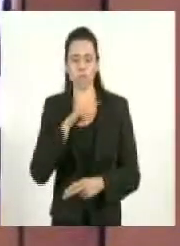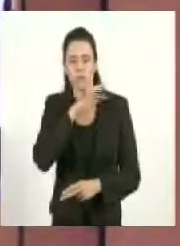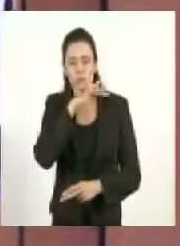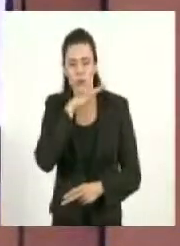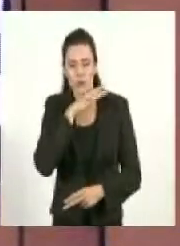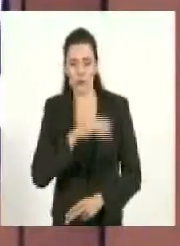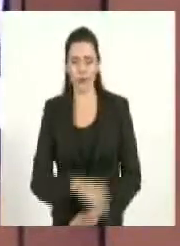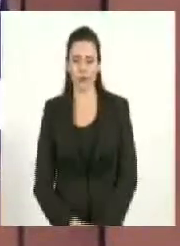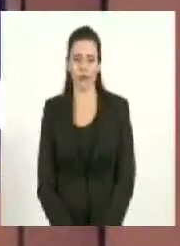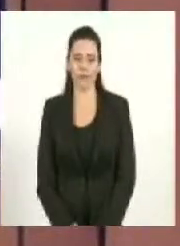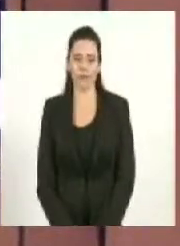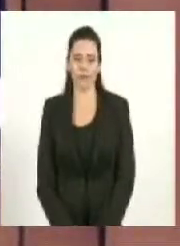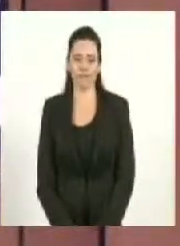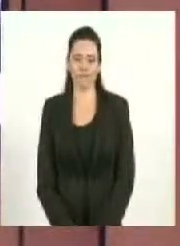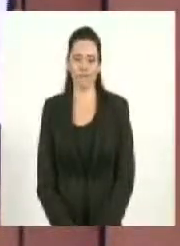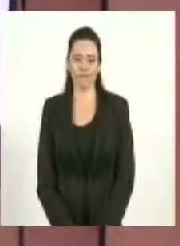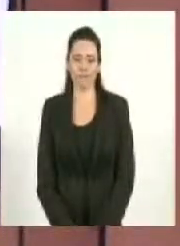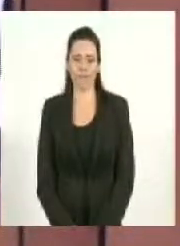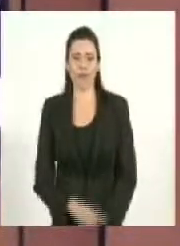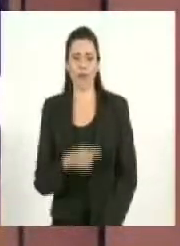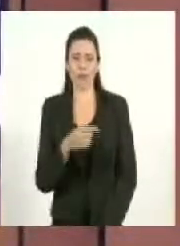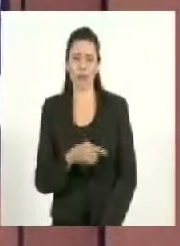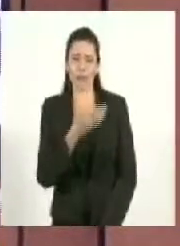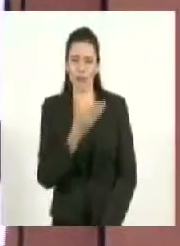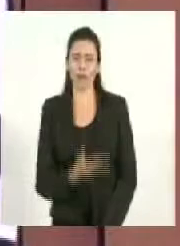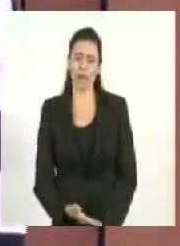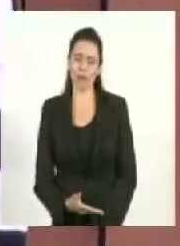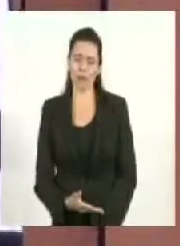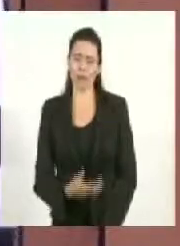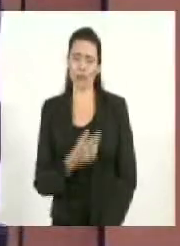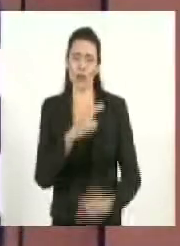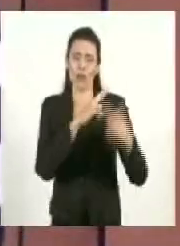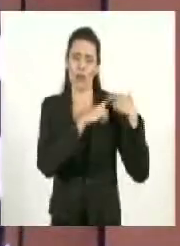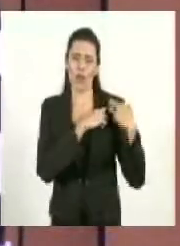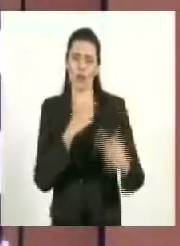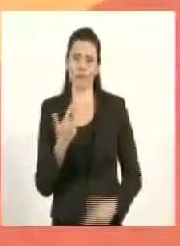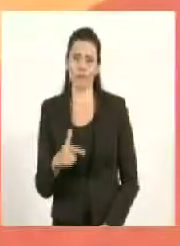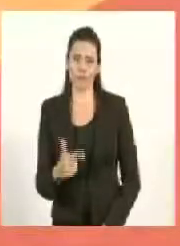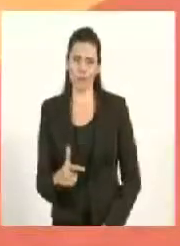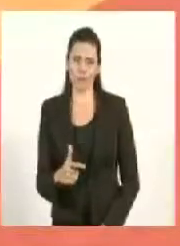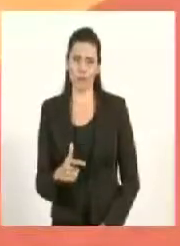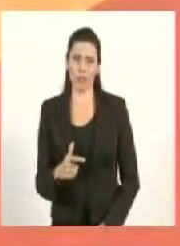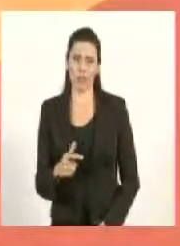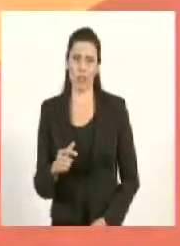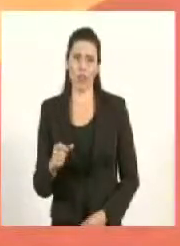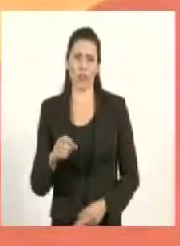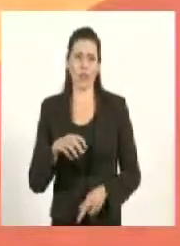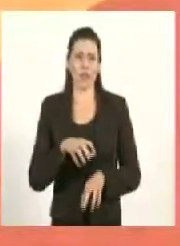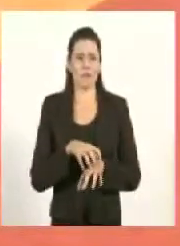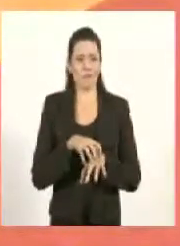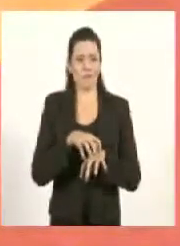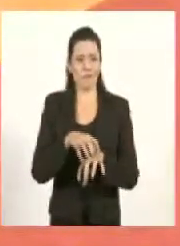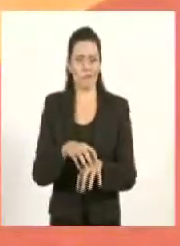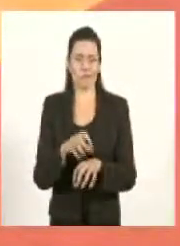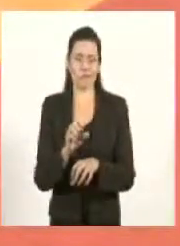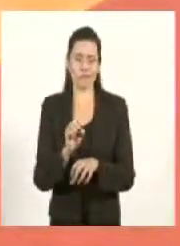matar uma criança. Então, realmente é necessário que vejamos